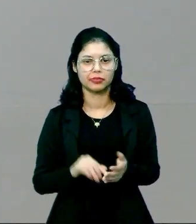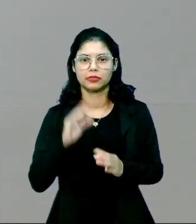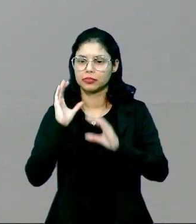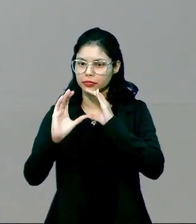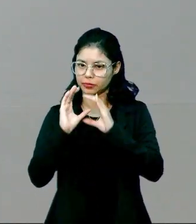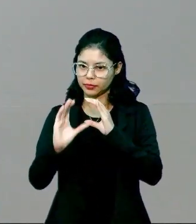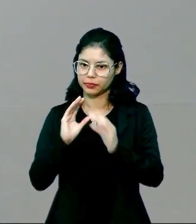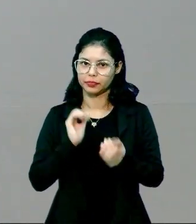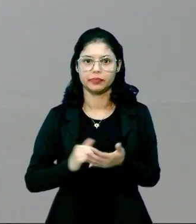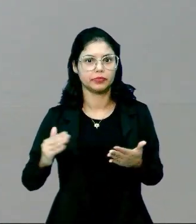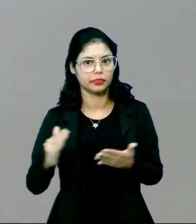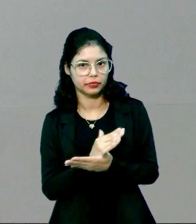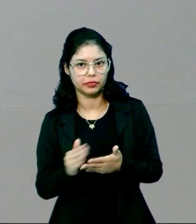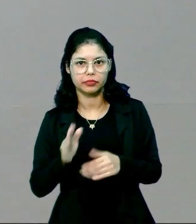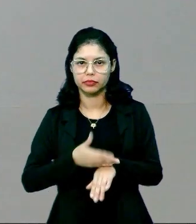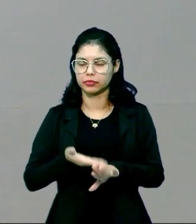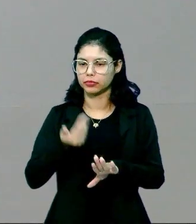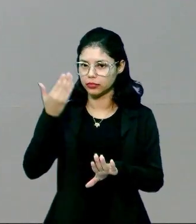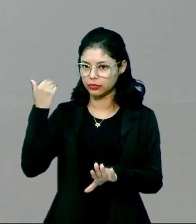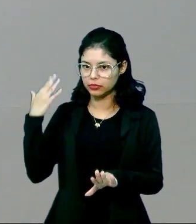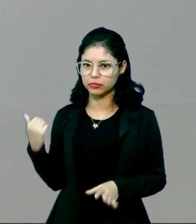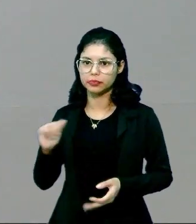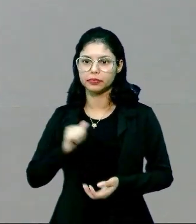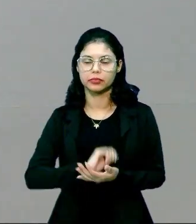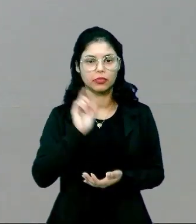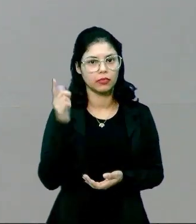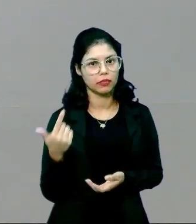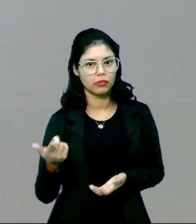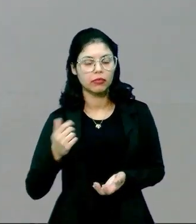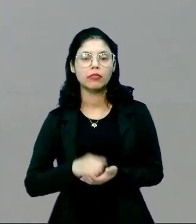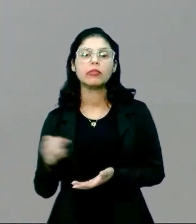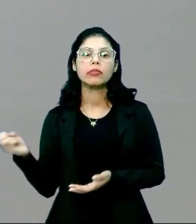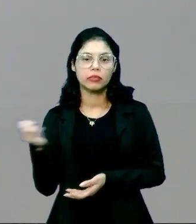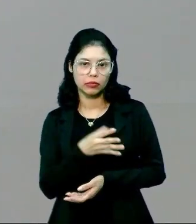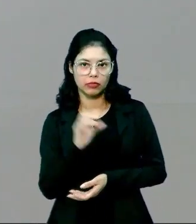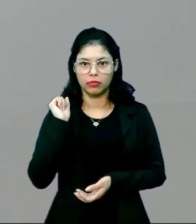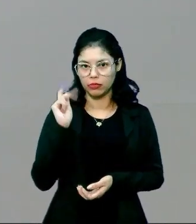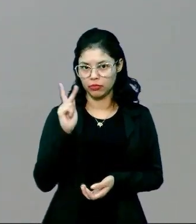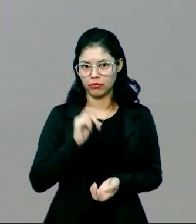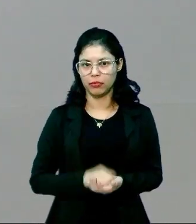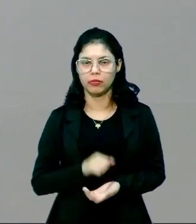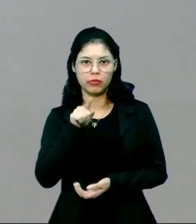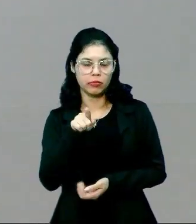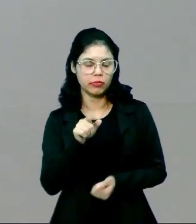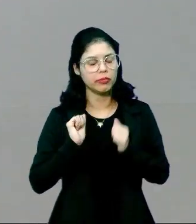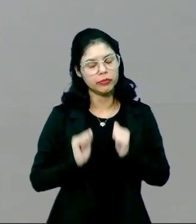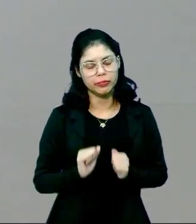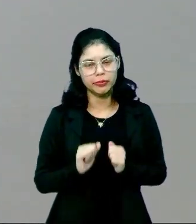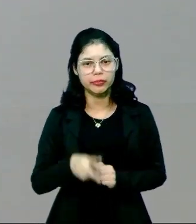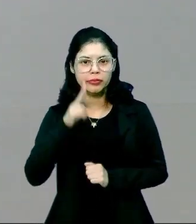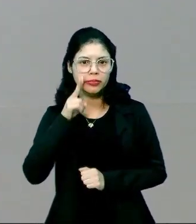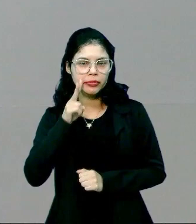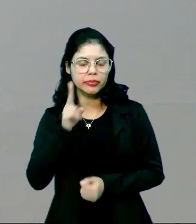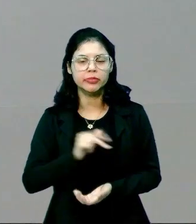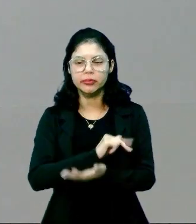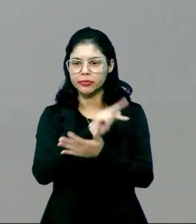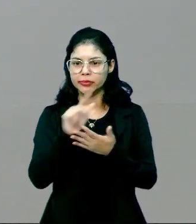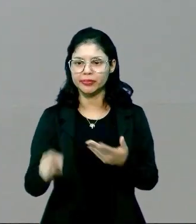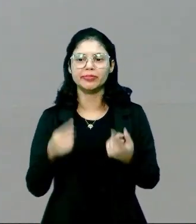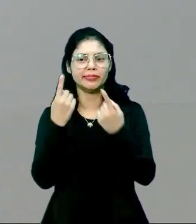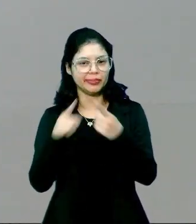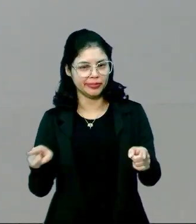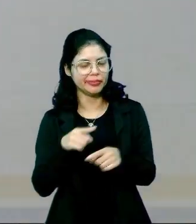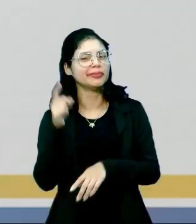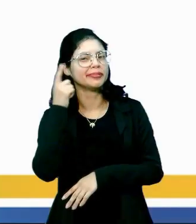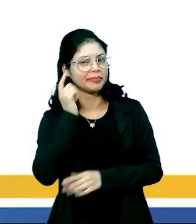cantores né alguns mais antigos outros mais novos ok e vocês podem ver que a diversidade de músicas